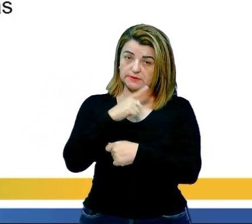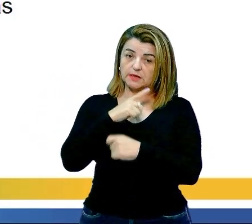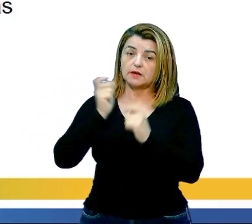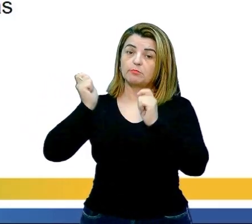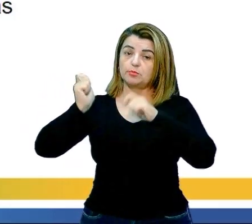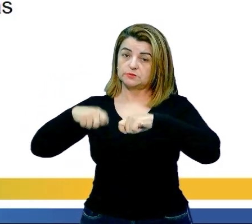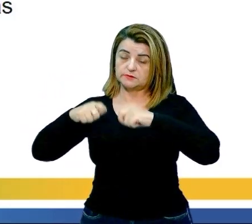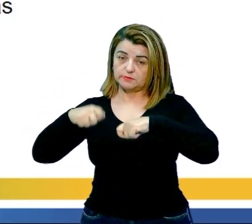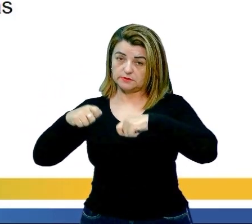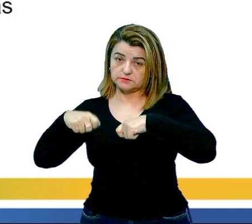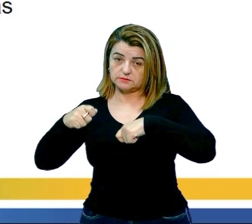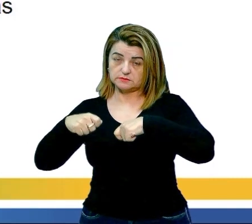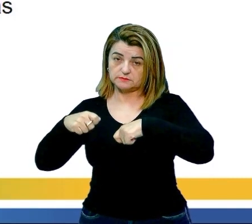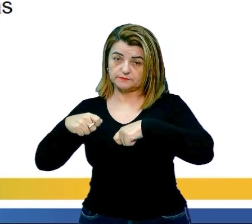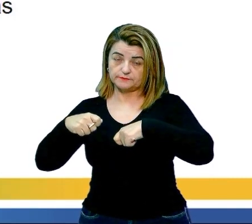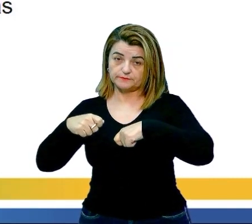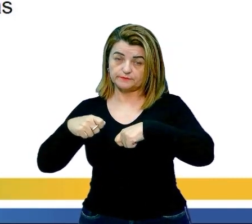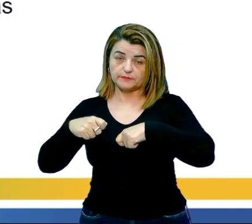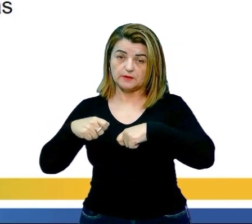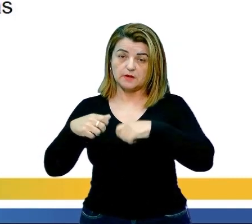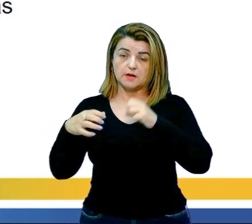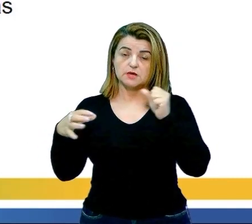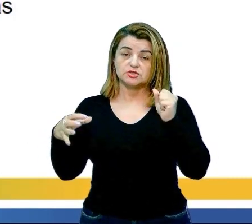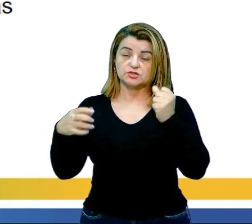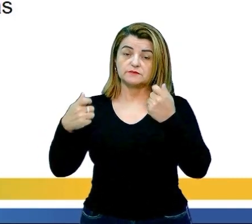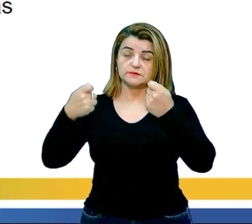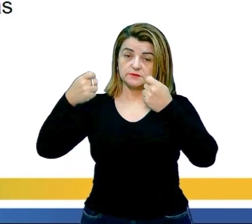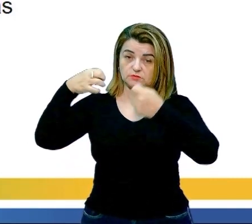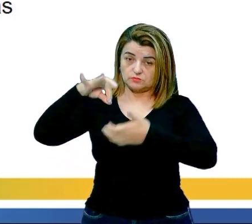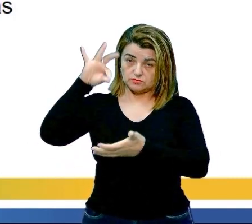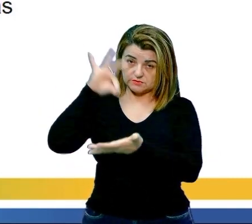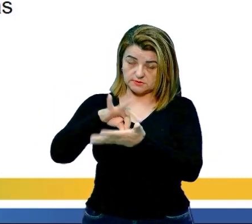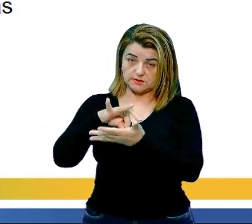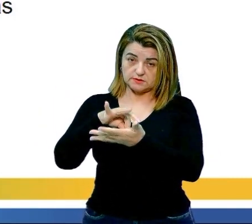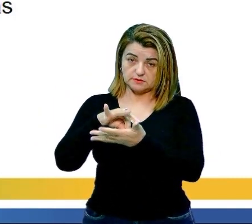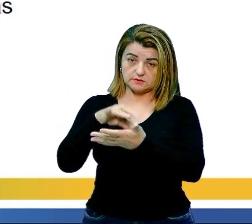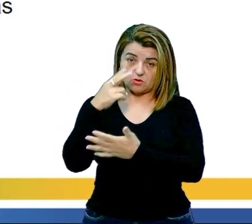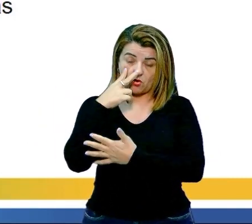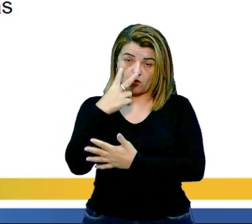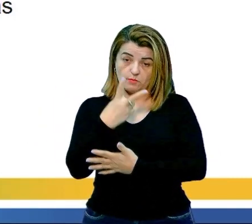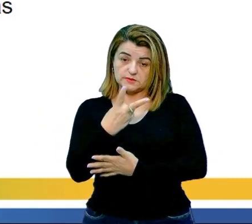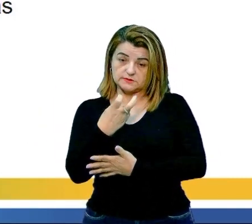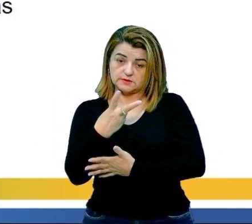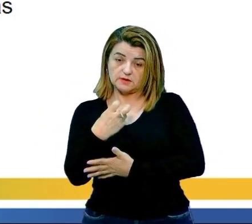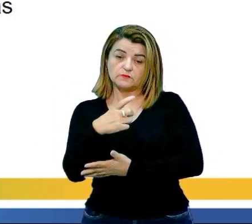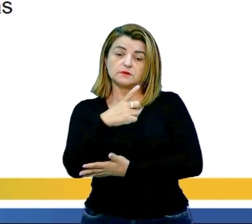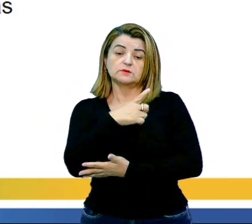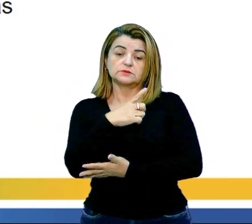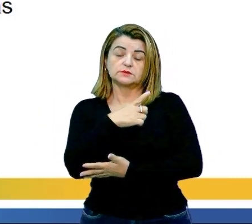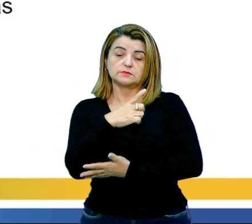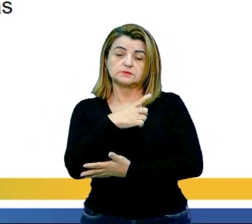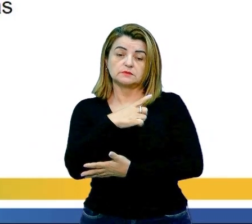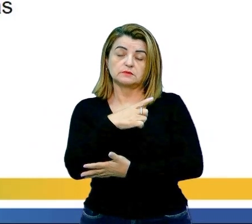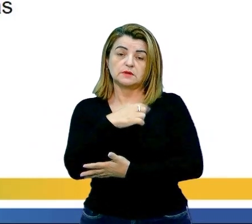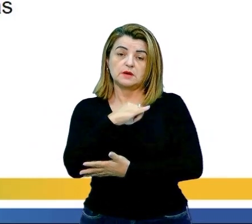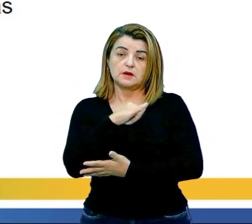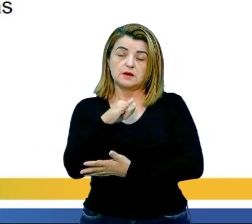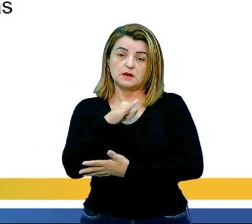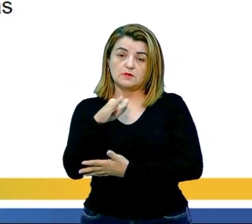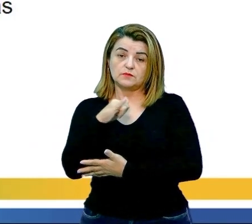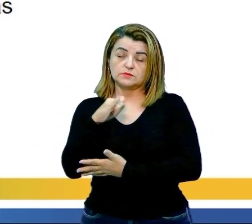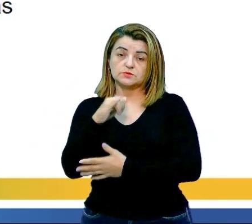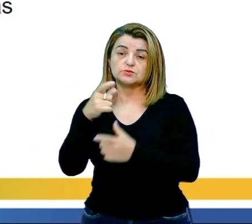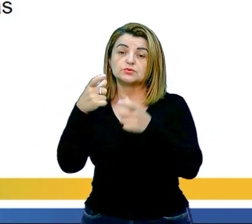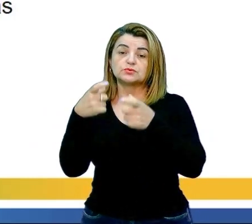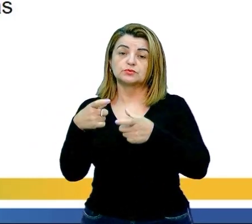tá? De condição segura observadas. Observe aí que nós temos aí a informação de onde